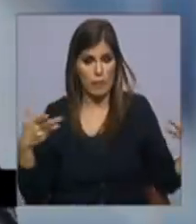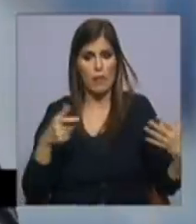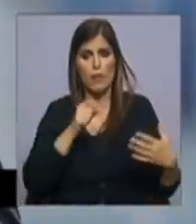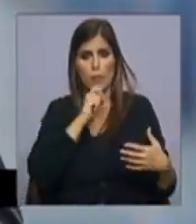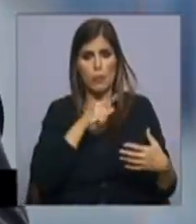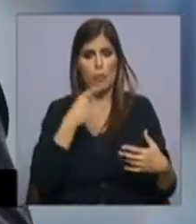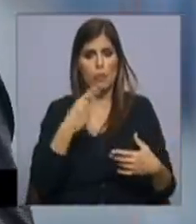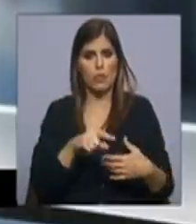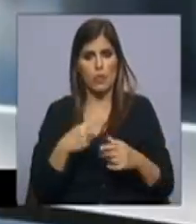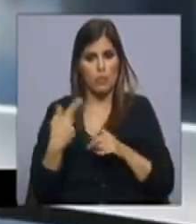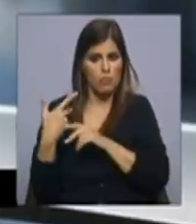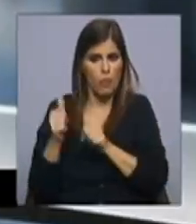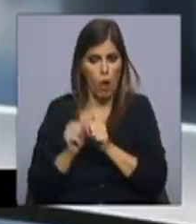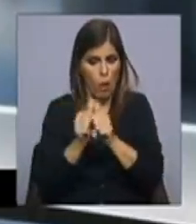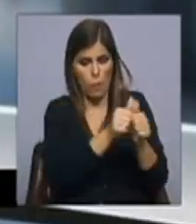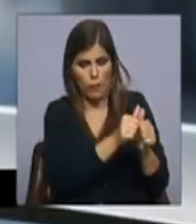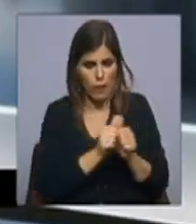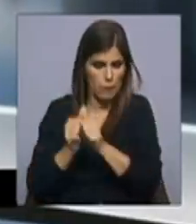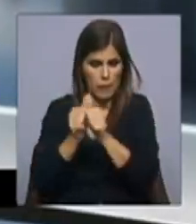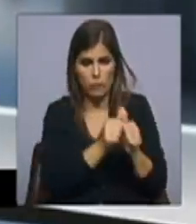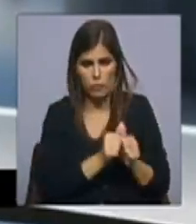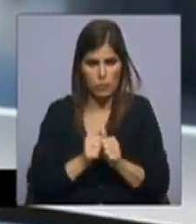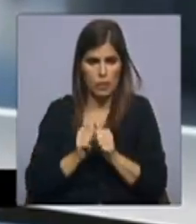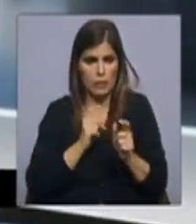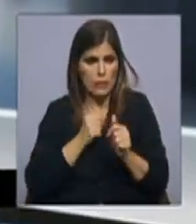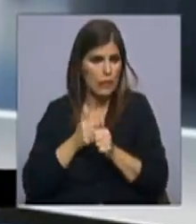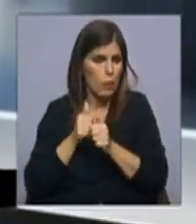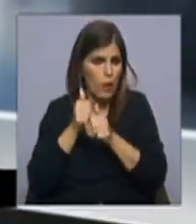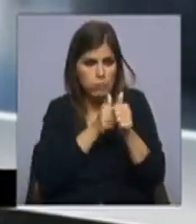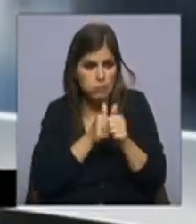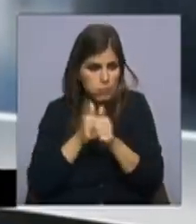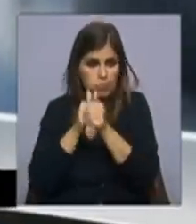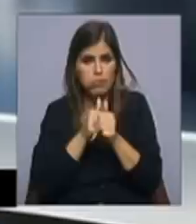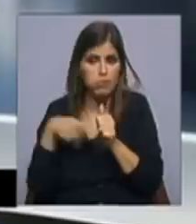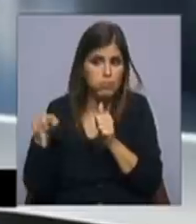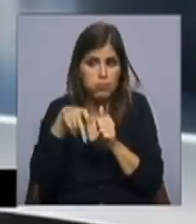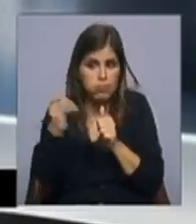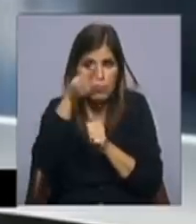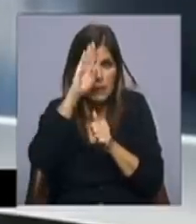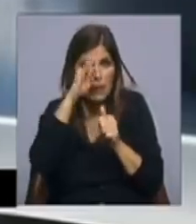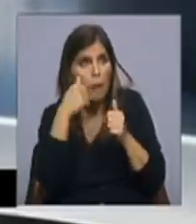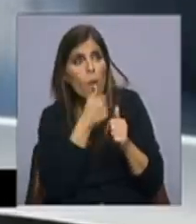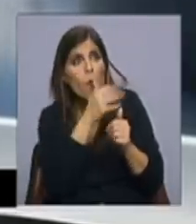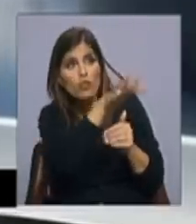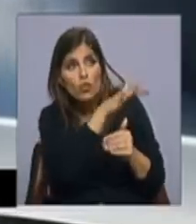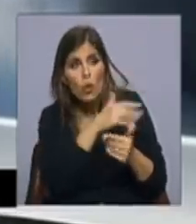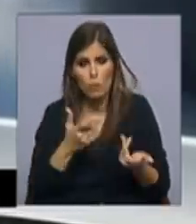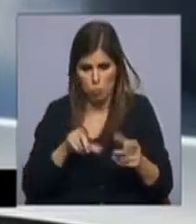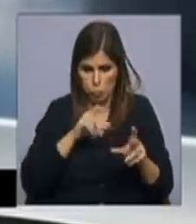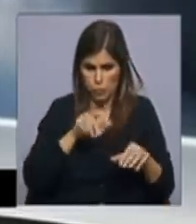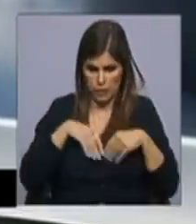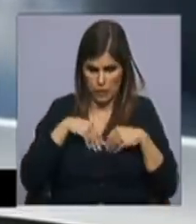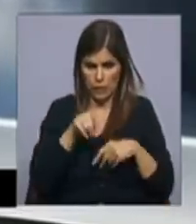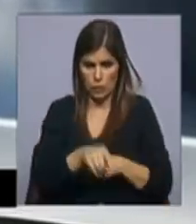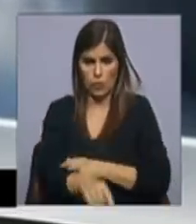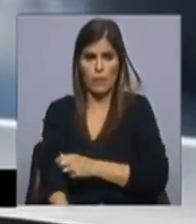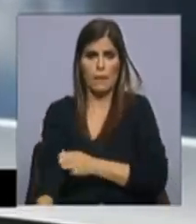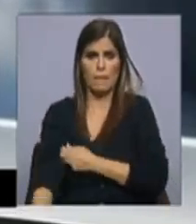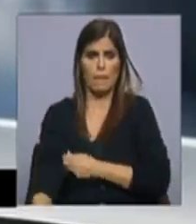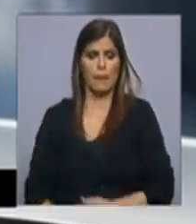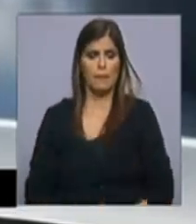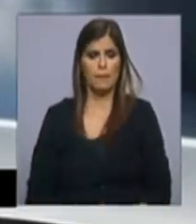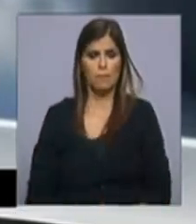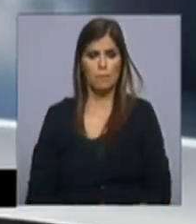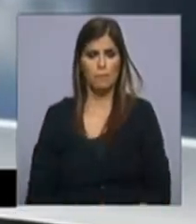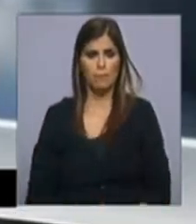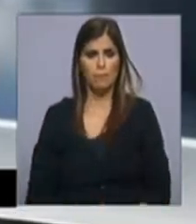Brother tecnológico aqui ao nosso lado. Podemos ter os nossos movimentos controlados. Podemos aceitar isso? Pois é,